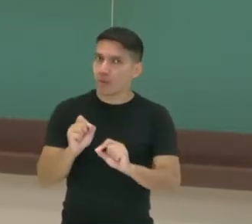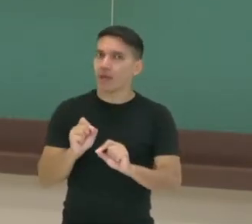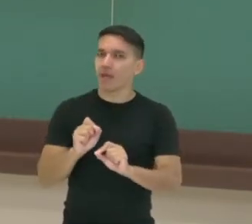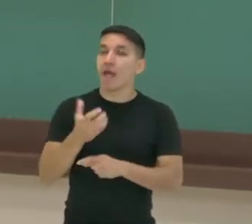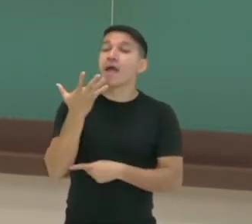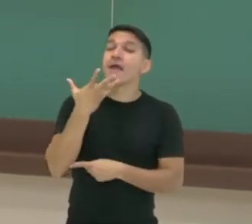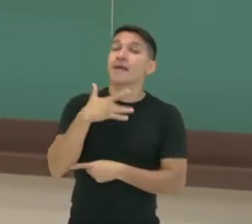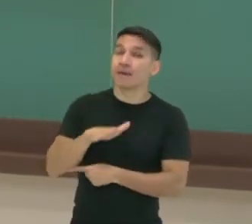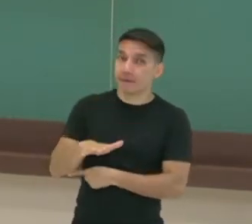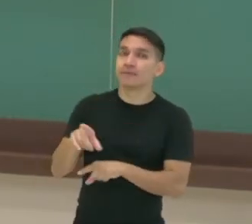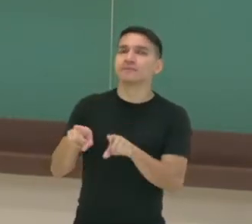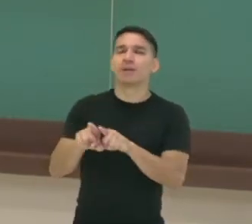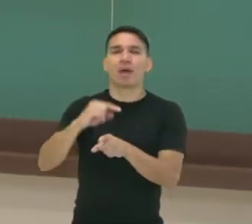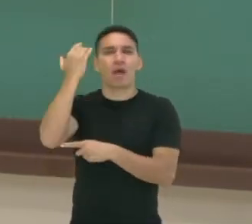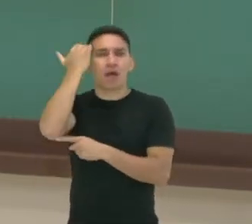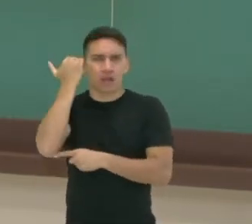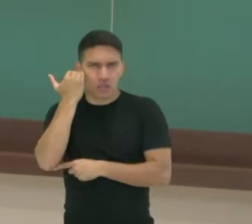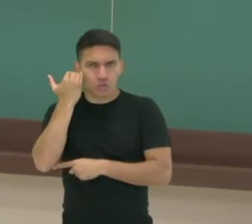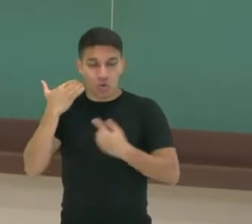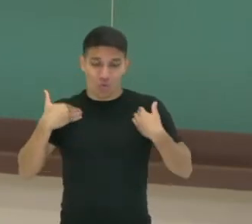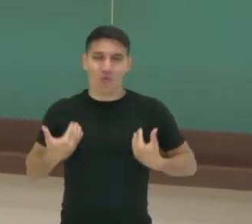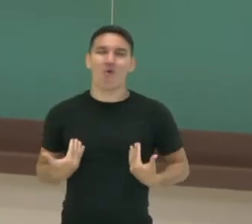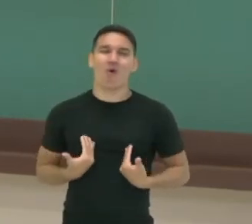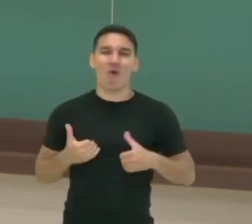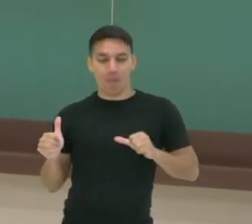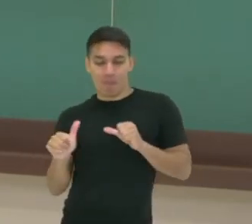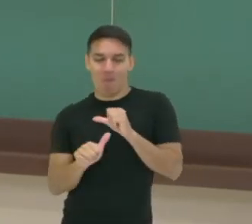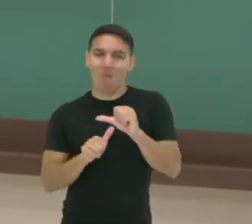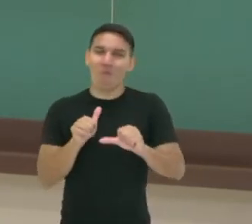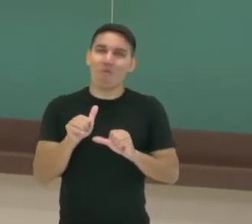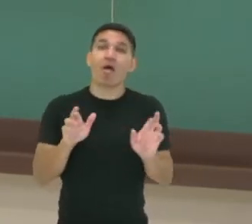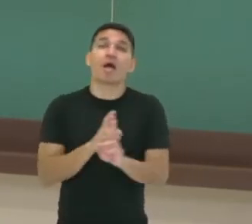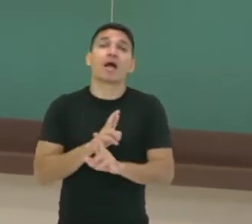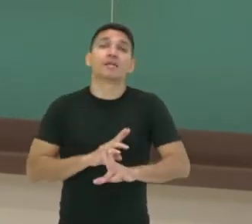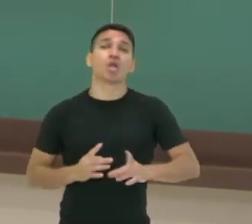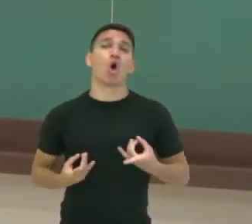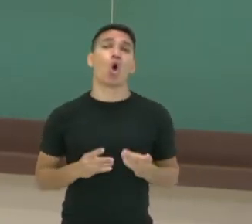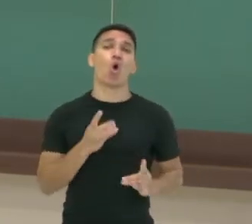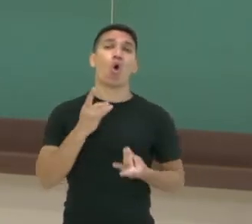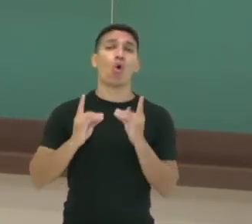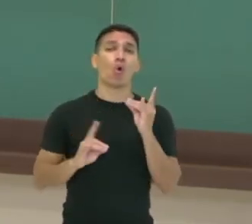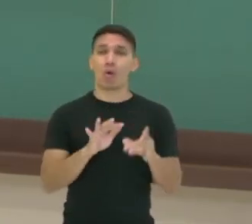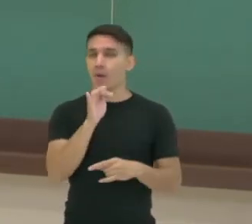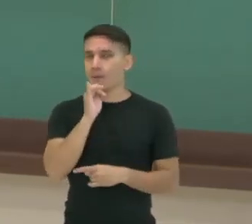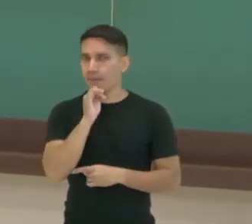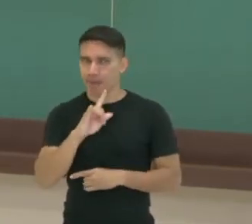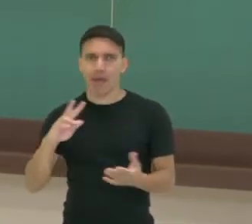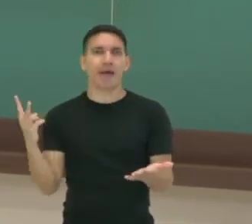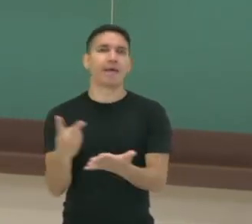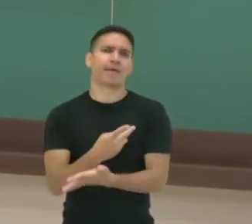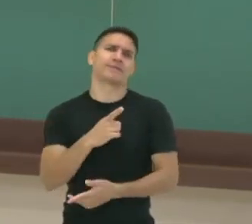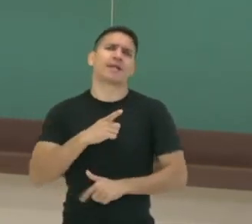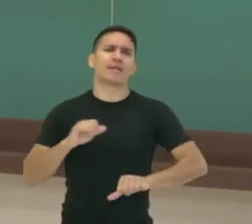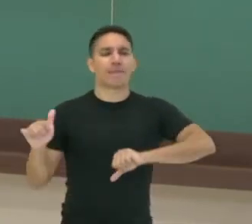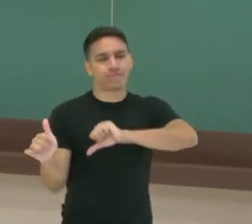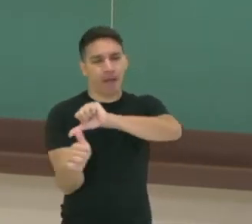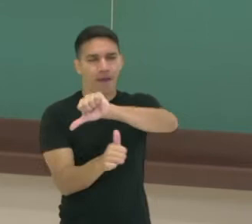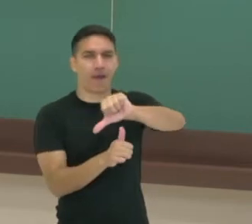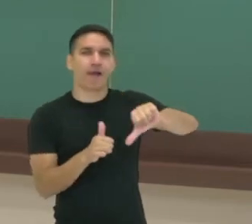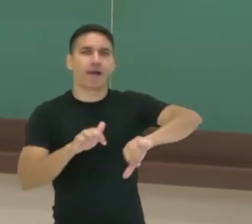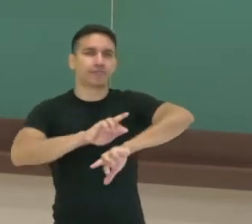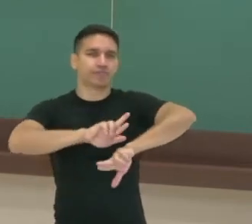sofrendo mudanças em seus corpos, associados aos hormônios, por exemplo. Então, acontecem muitas transformações,